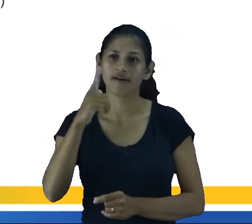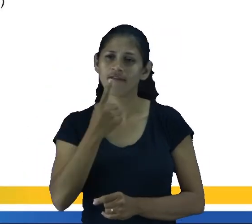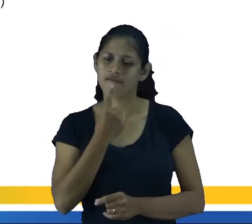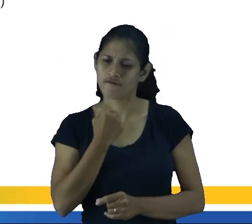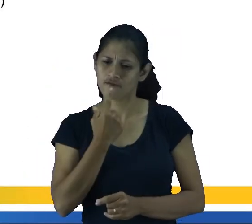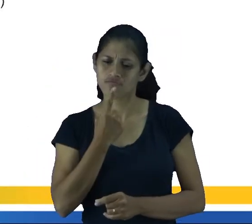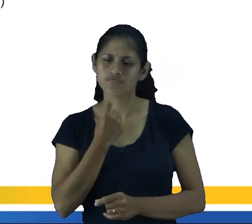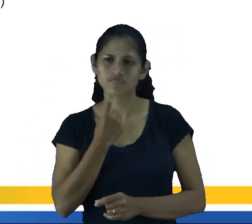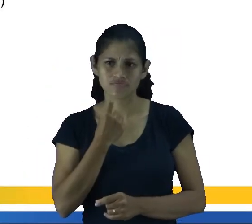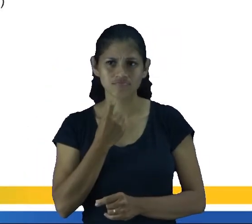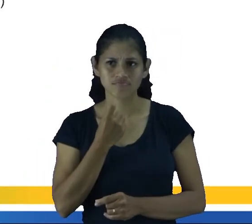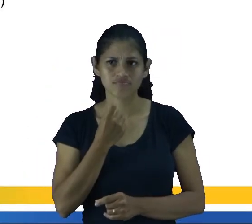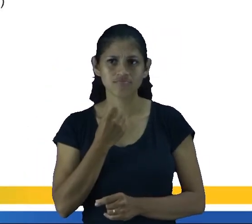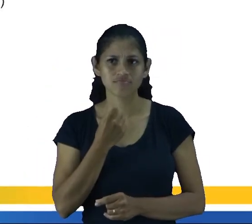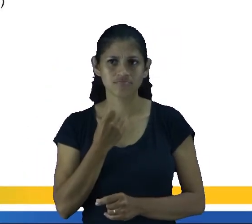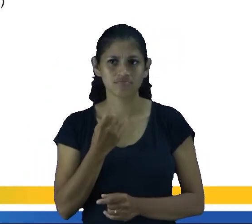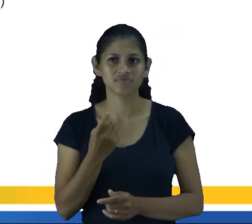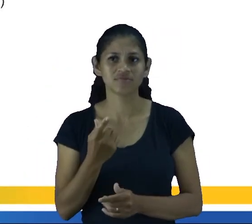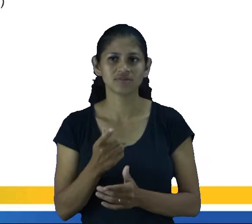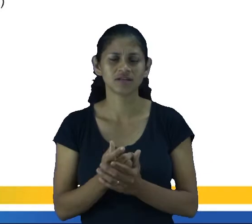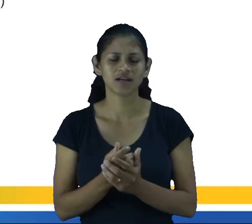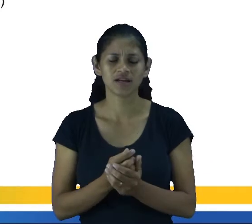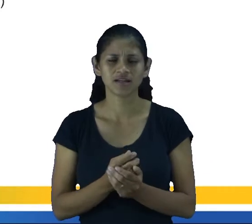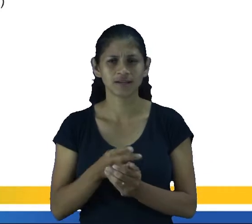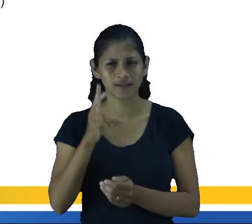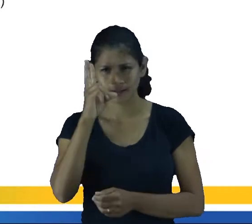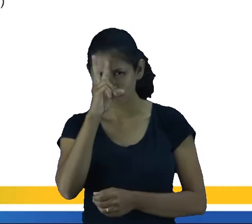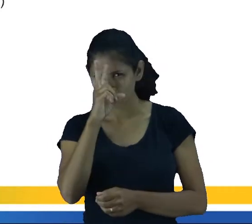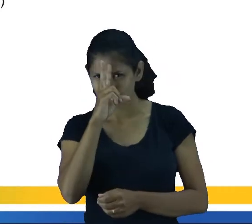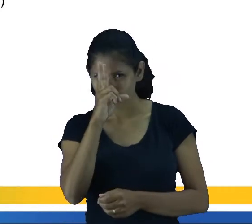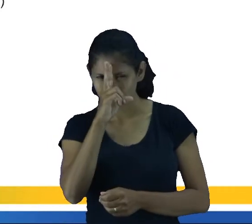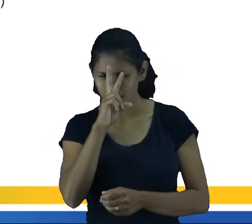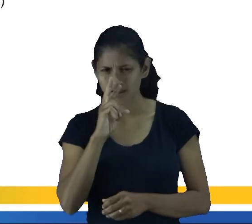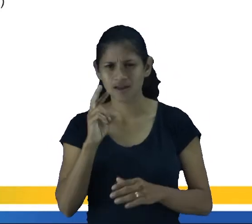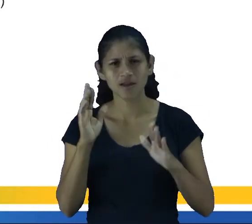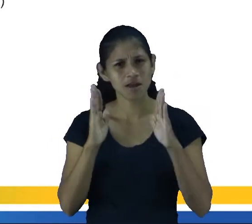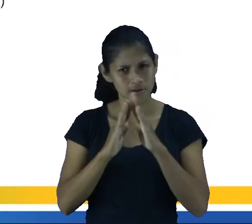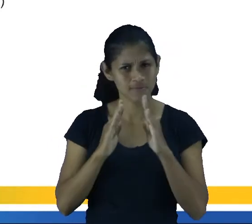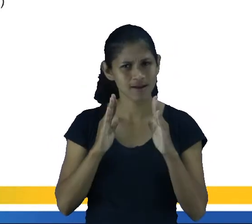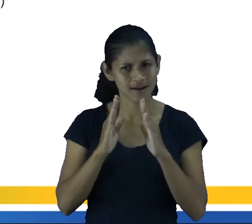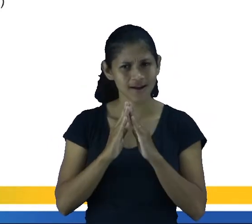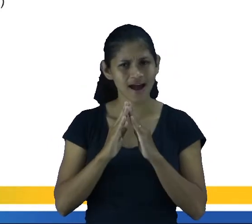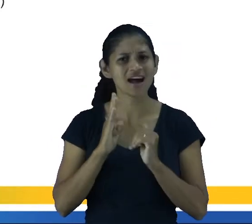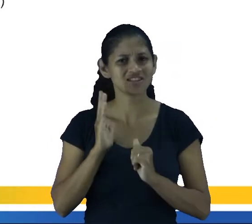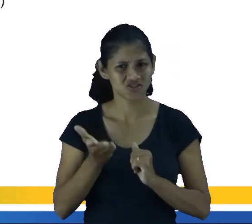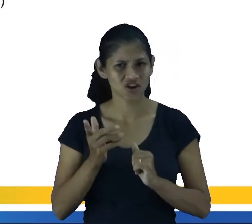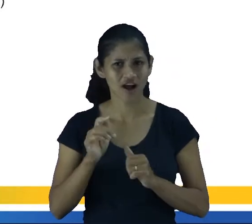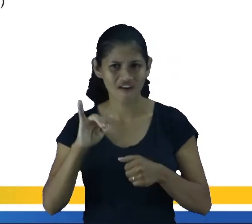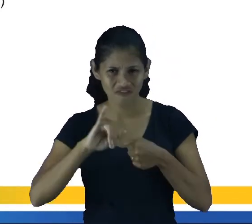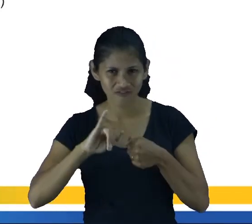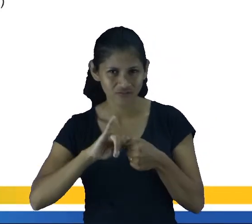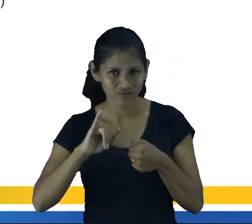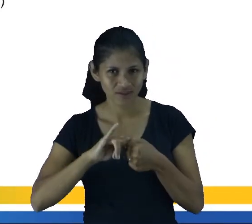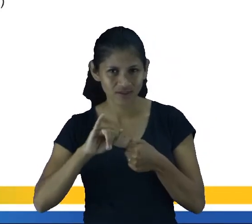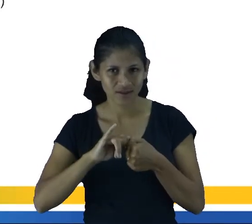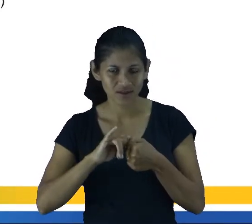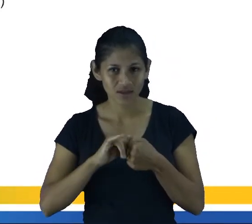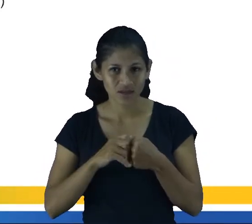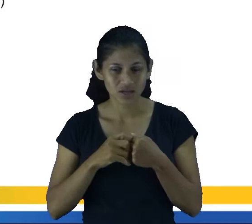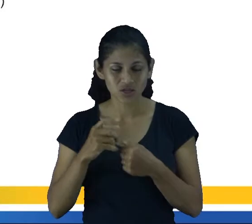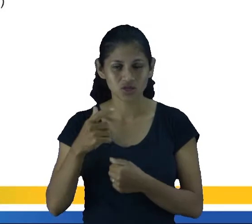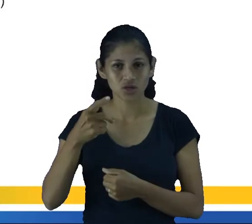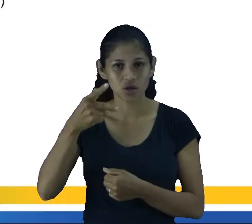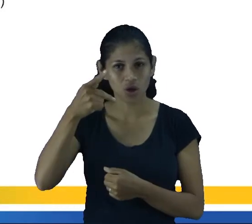aí lembrar desse tipo de reação aí na casa de vocês, ou então ali no portão da casa de vocês, que é aquela